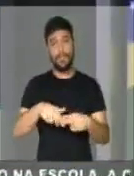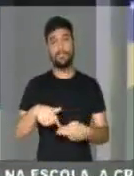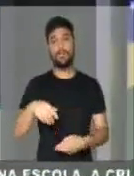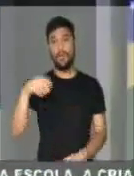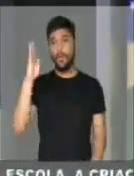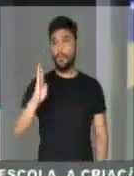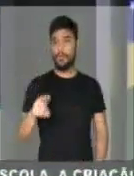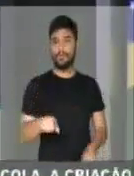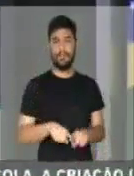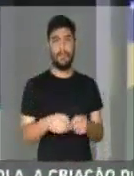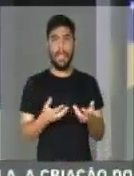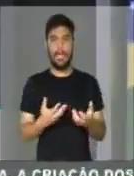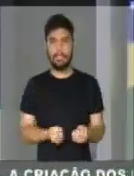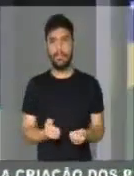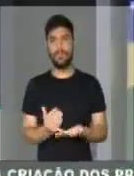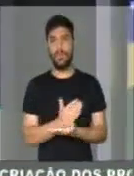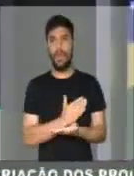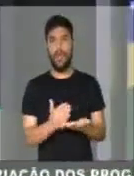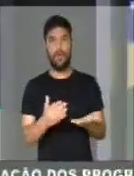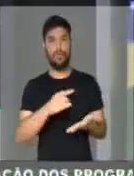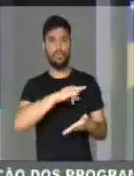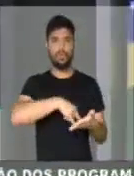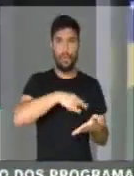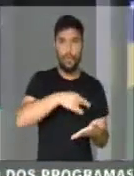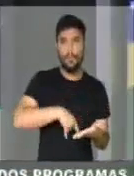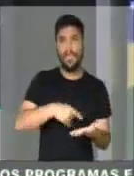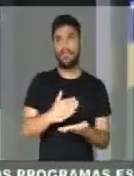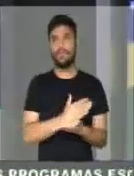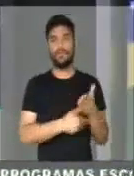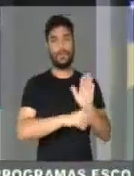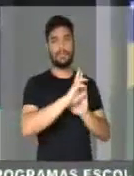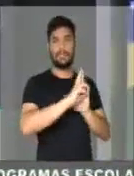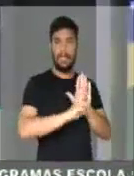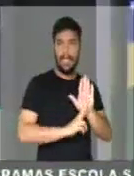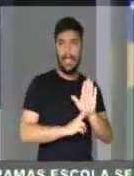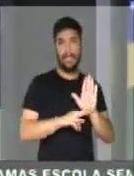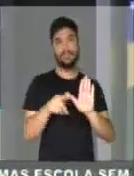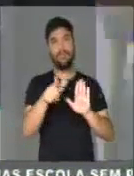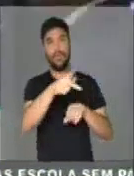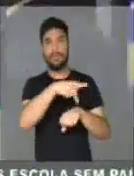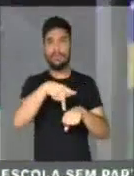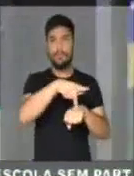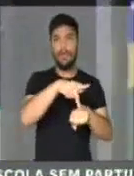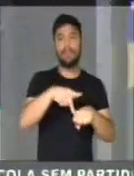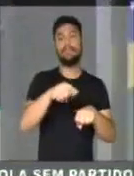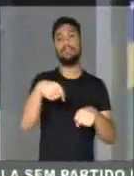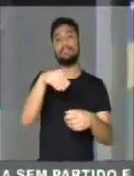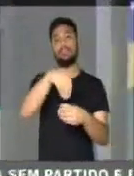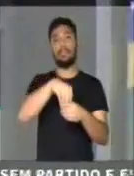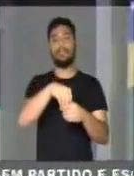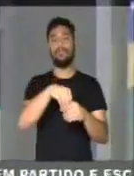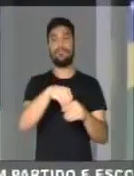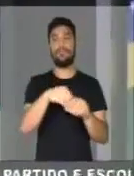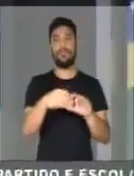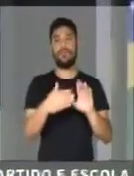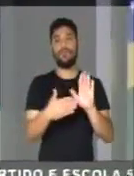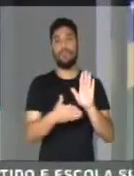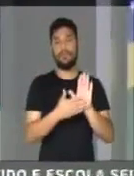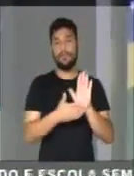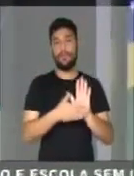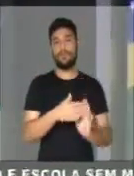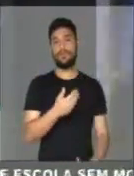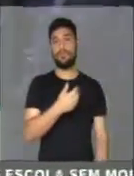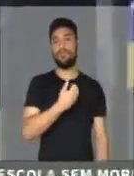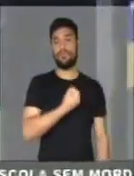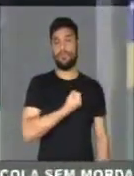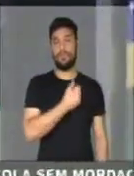também aderiu a várias convenções internacionais correlatas, consoante destacado na referida mensagem